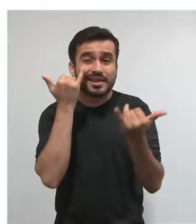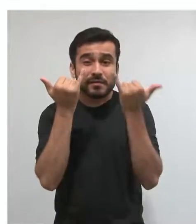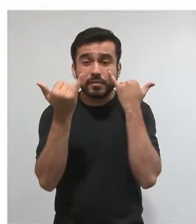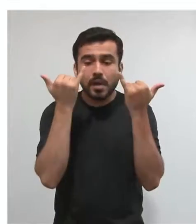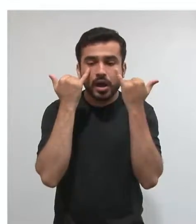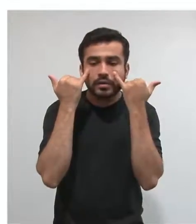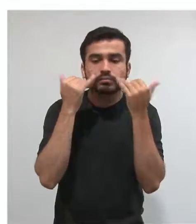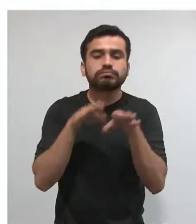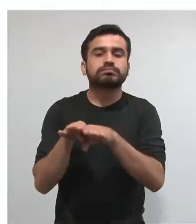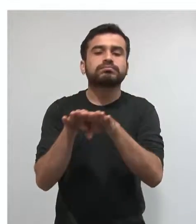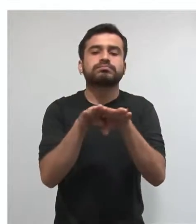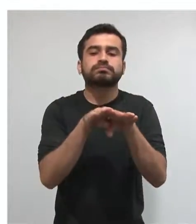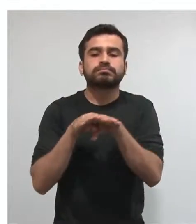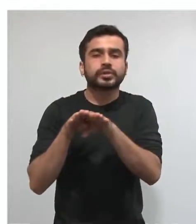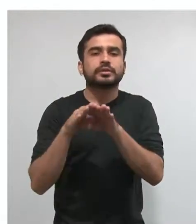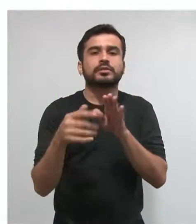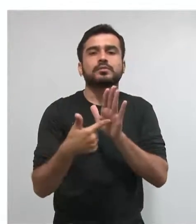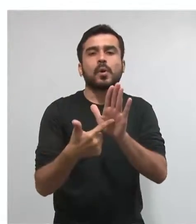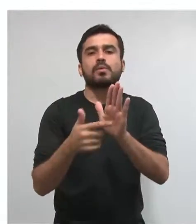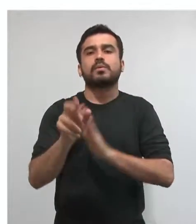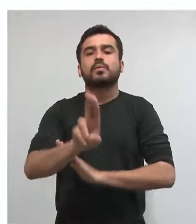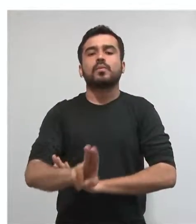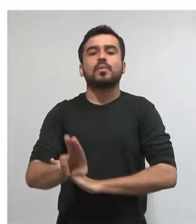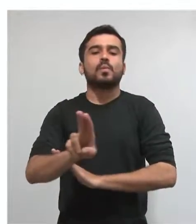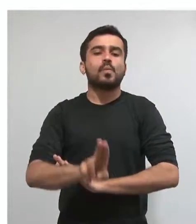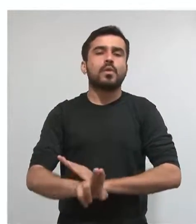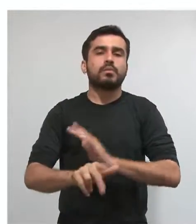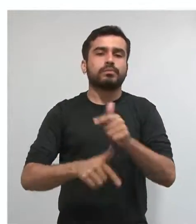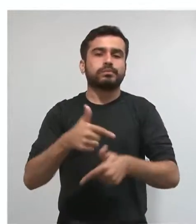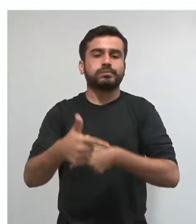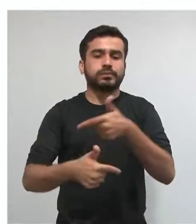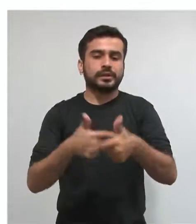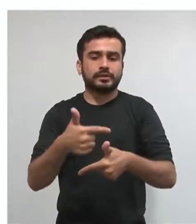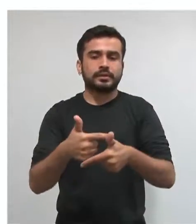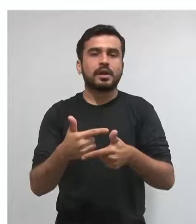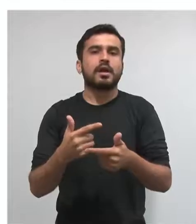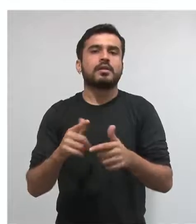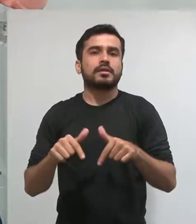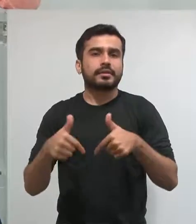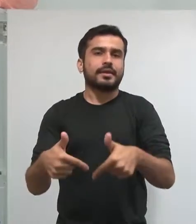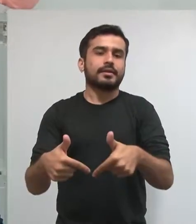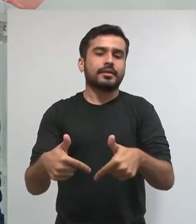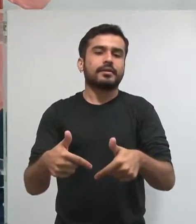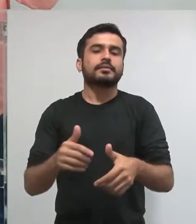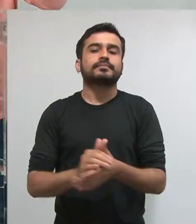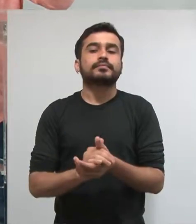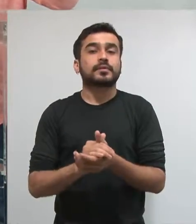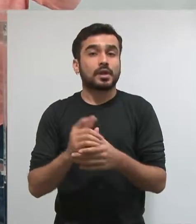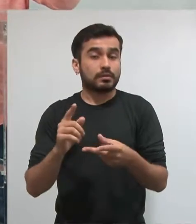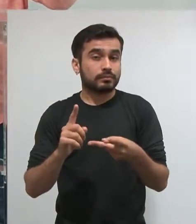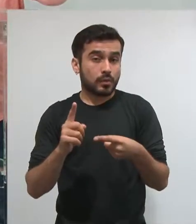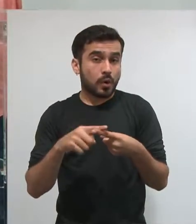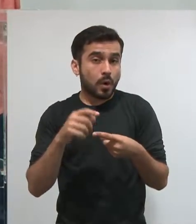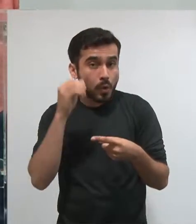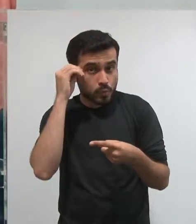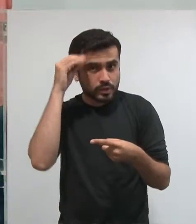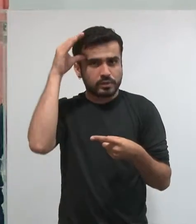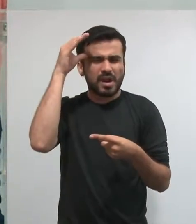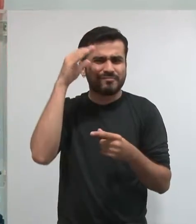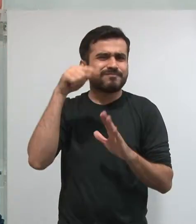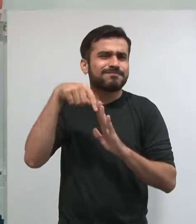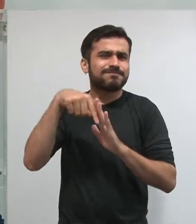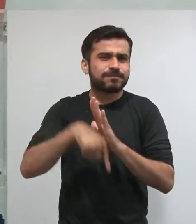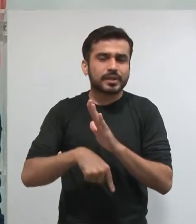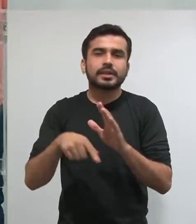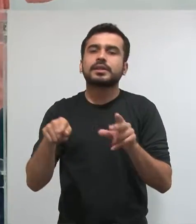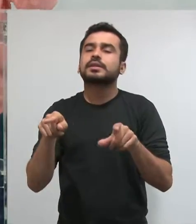e indicadores úteis ao gerenciamento tempestivo das ações, ok? Então, produz conhecimentos densos e